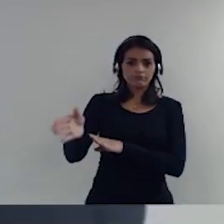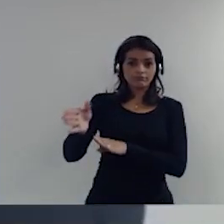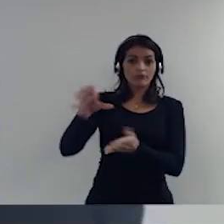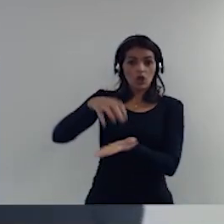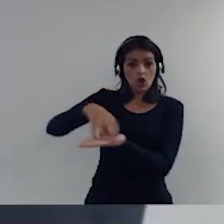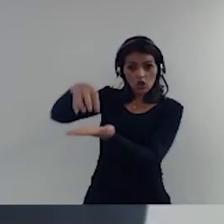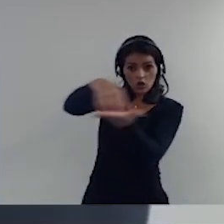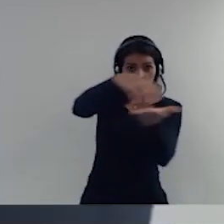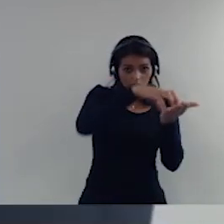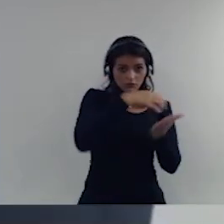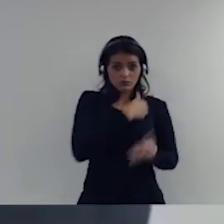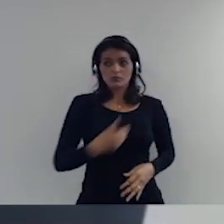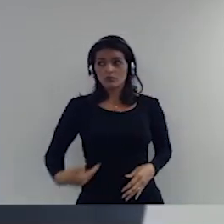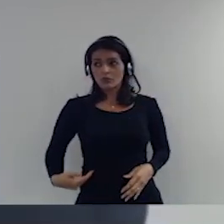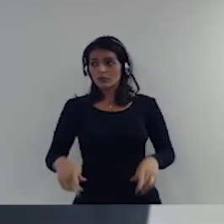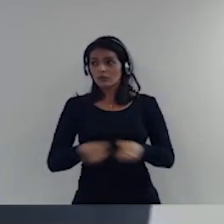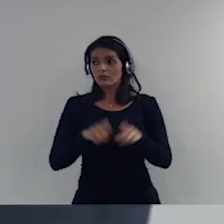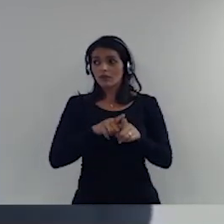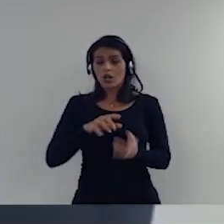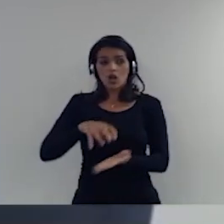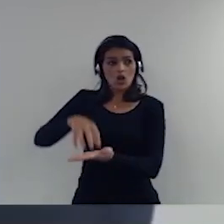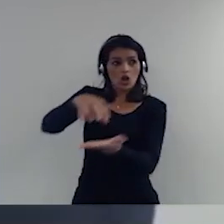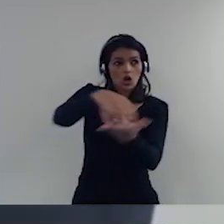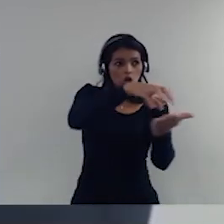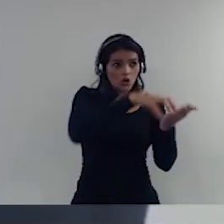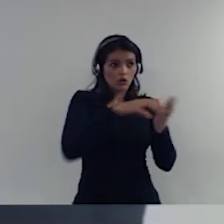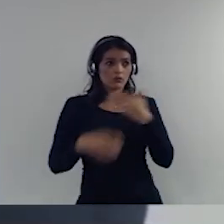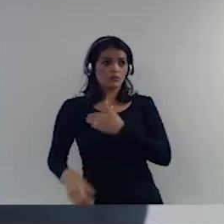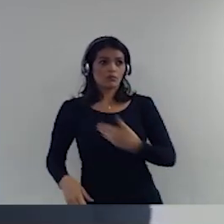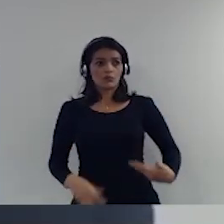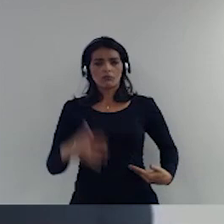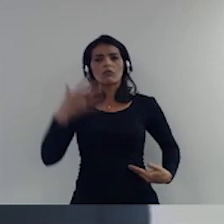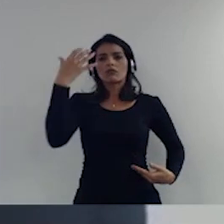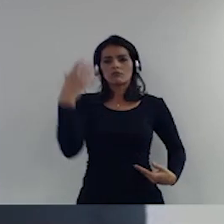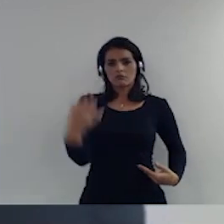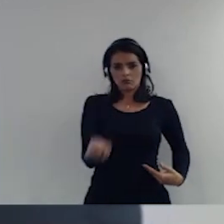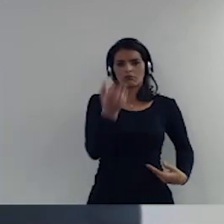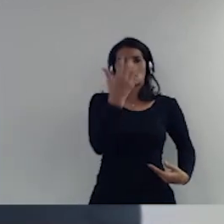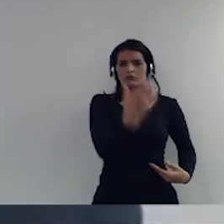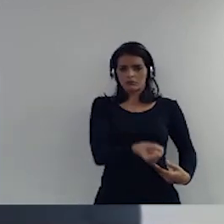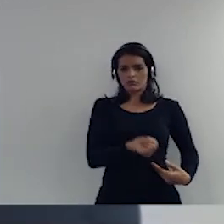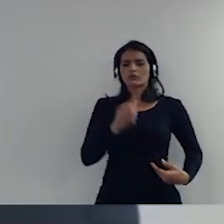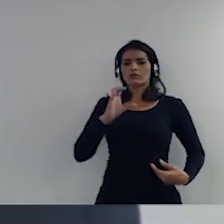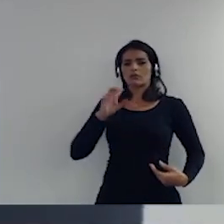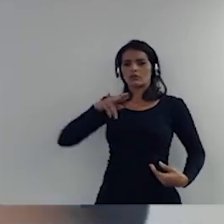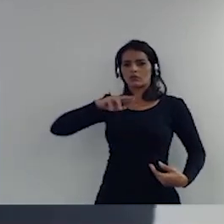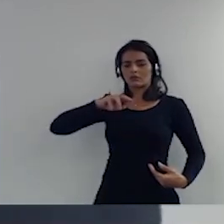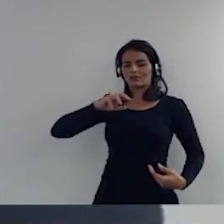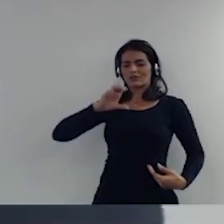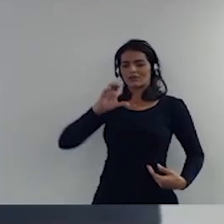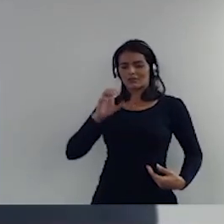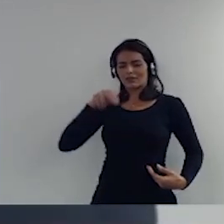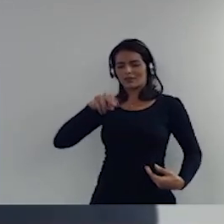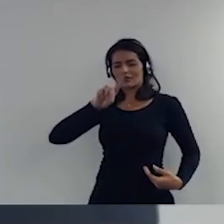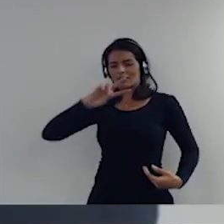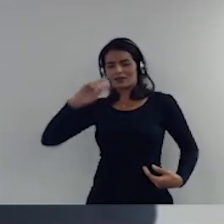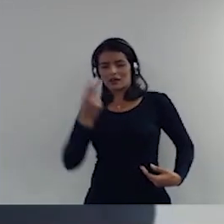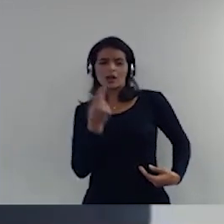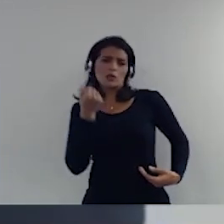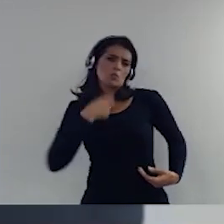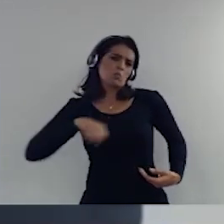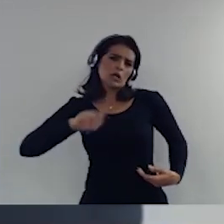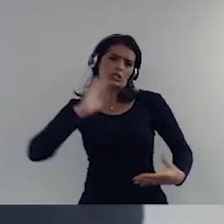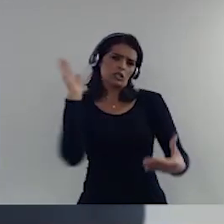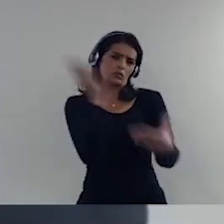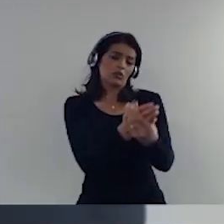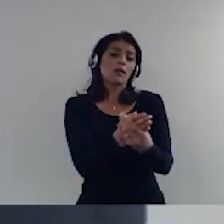órgãos públicos. Muitas vezes os órgãos públicos já acatam as recomendações do Conselho Nacional de Direitos Humanos e a gente não precisa judicializar. Mas a